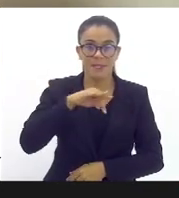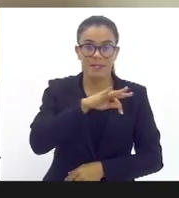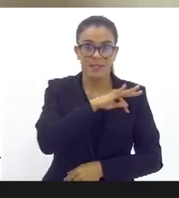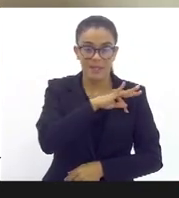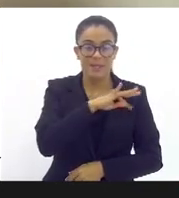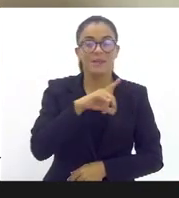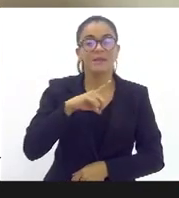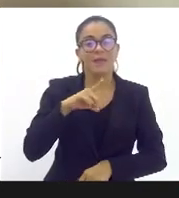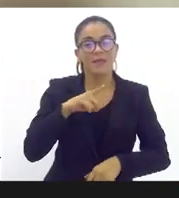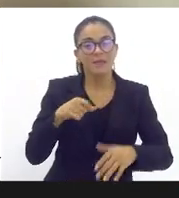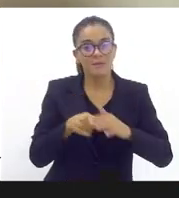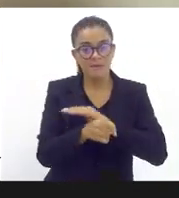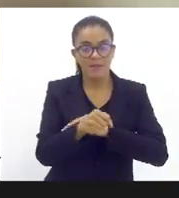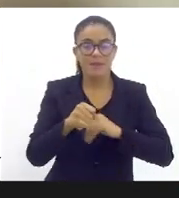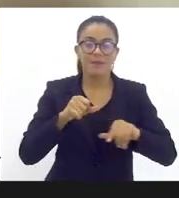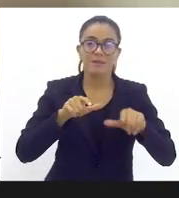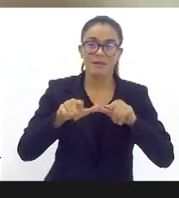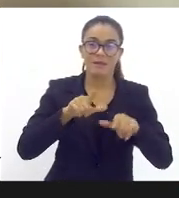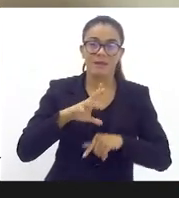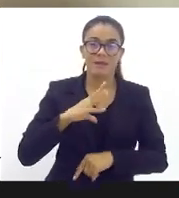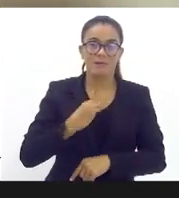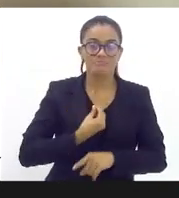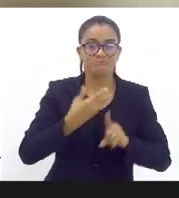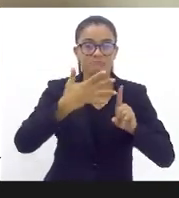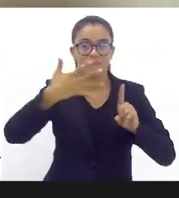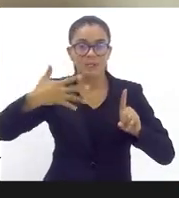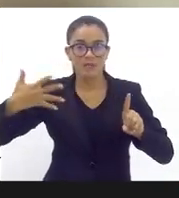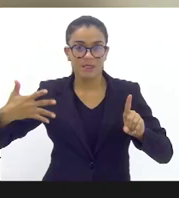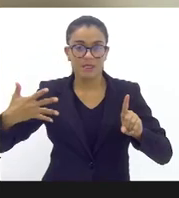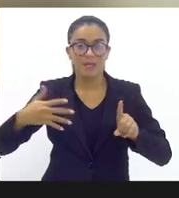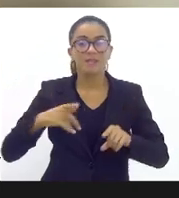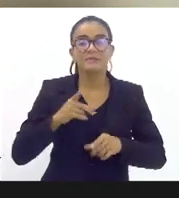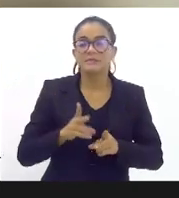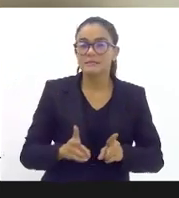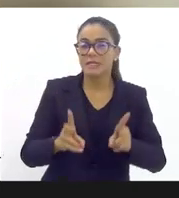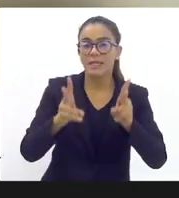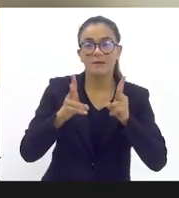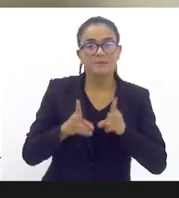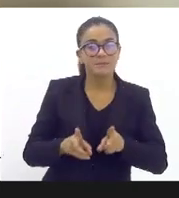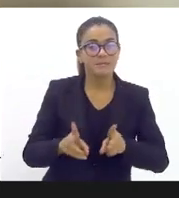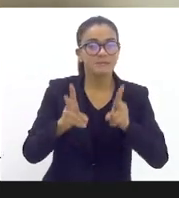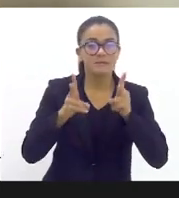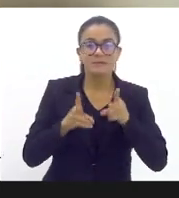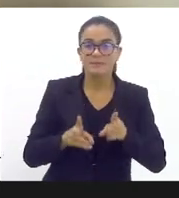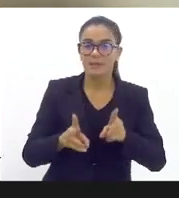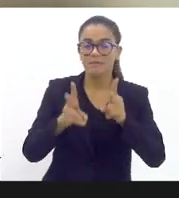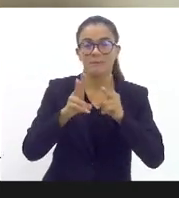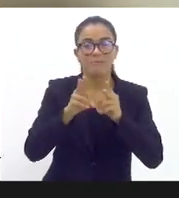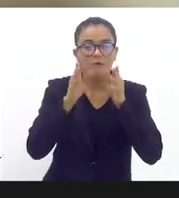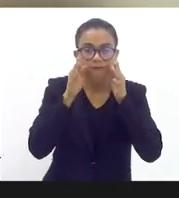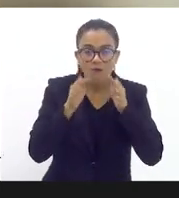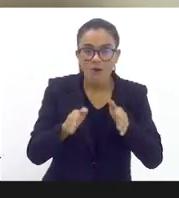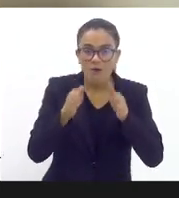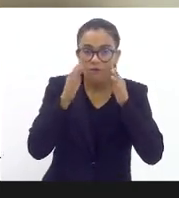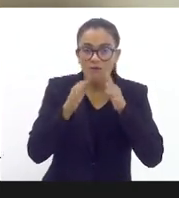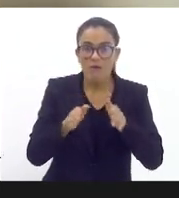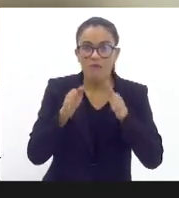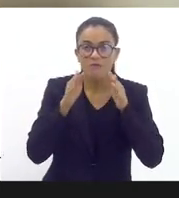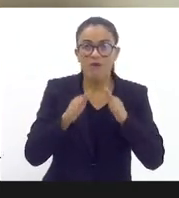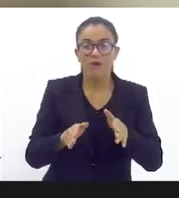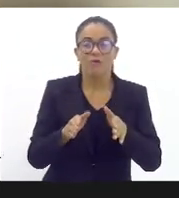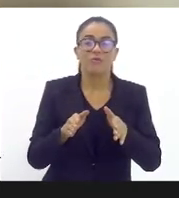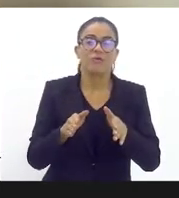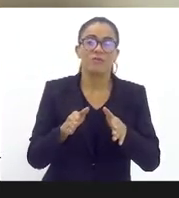empregabilidade trans, LGBTQIA+, sempre acabamos dando mais enfoque a pessoas trans, justamente